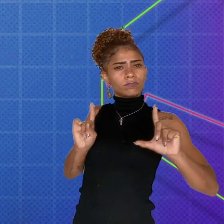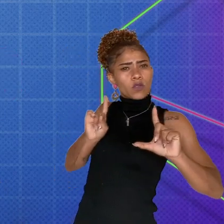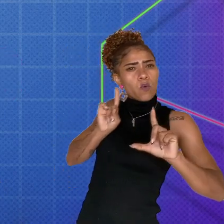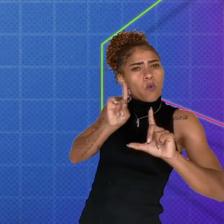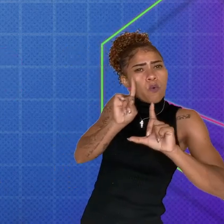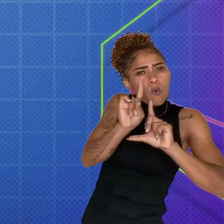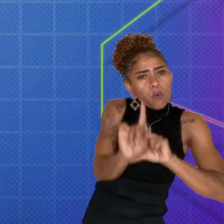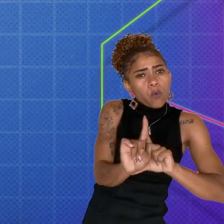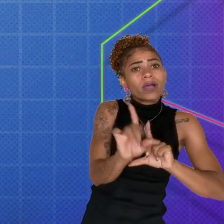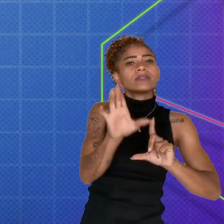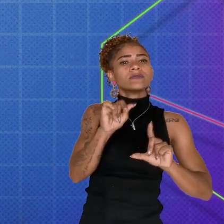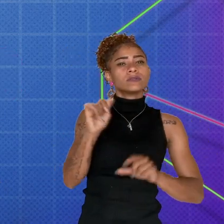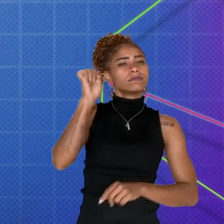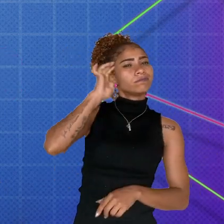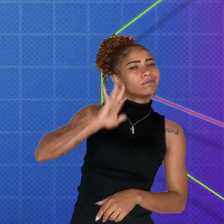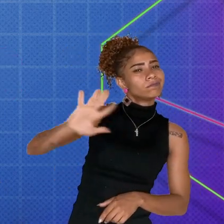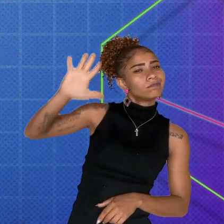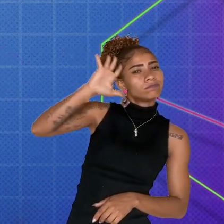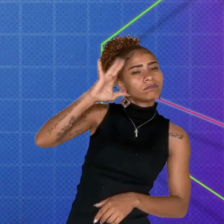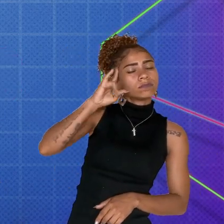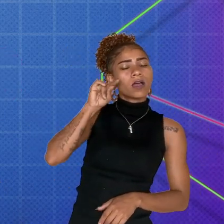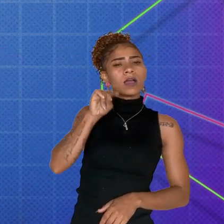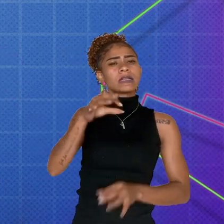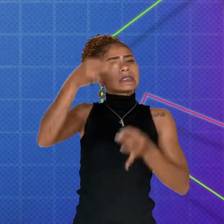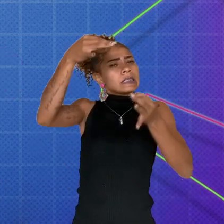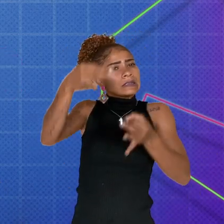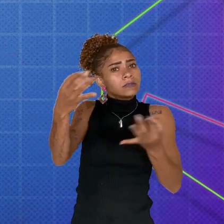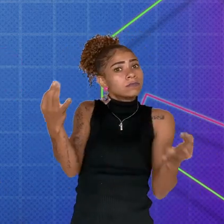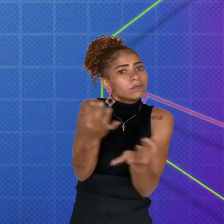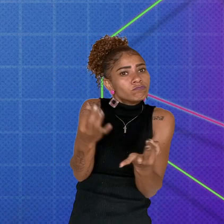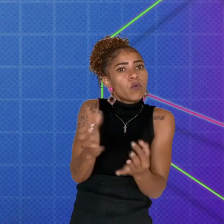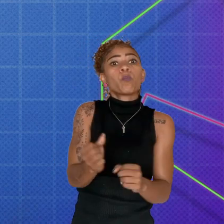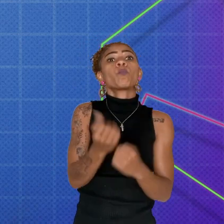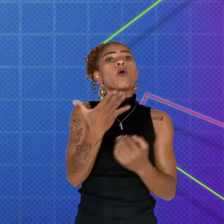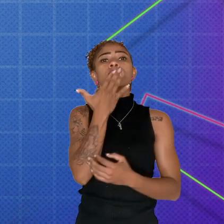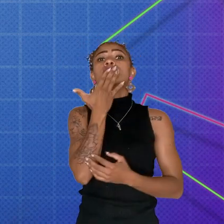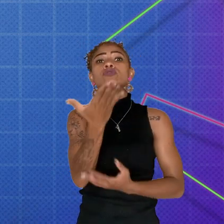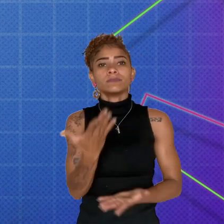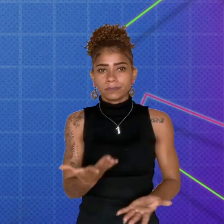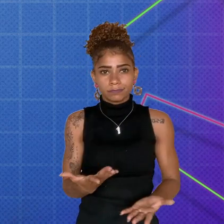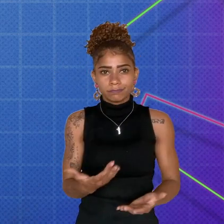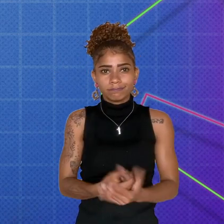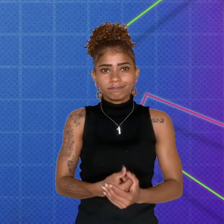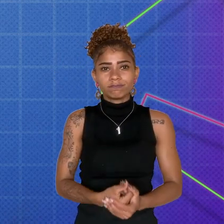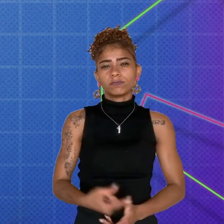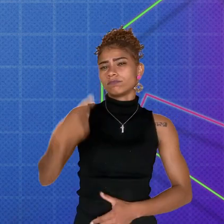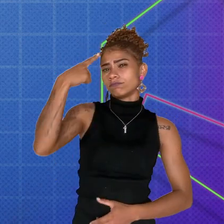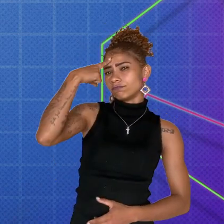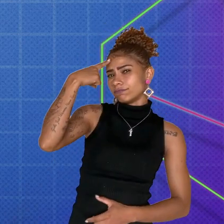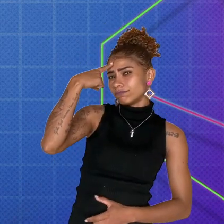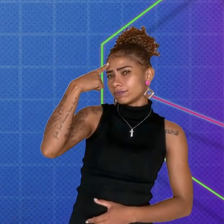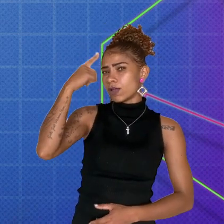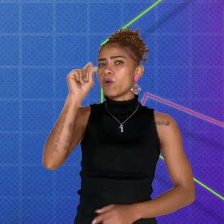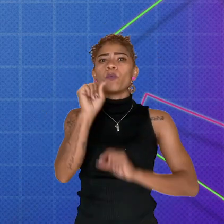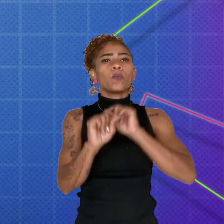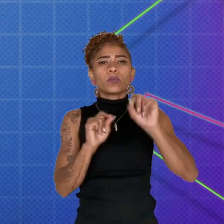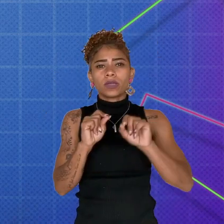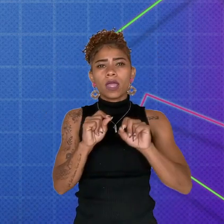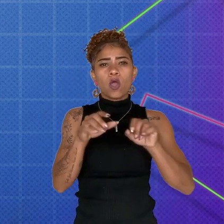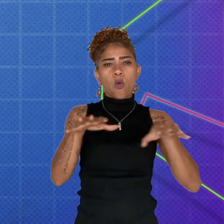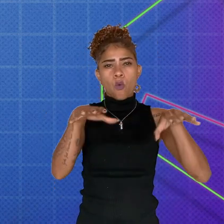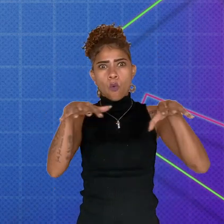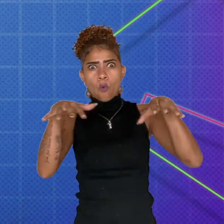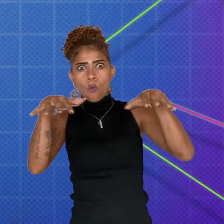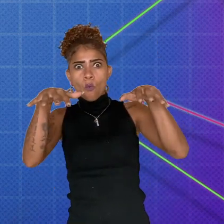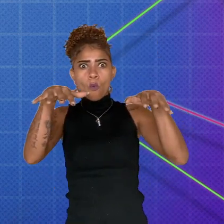Agora, se fôssemos imaginar a ambientação ideal, qual seria para cada tipo de gênero? Vamos imaginar que precisamos ambientar um